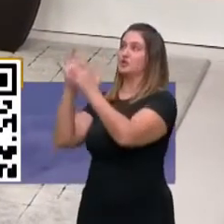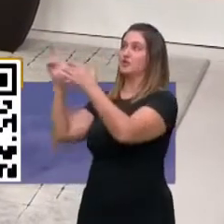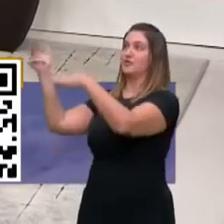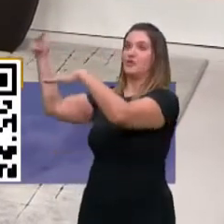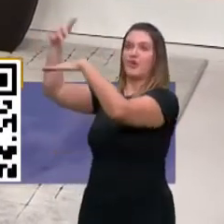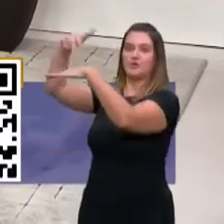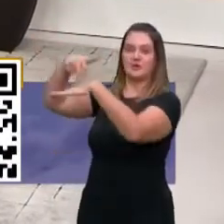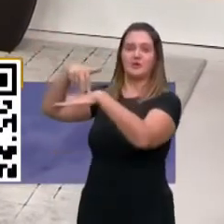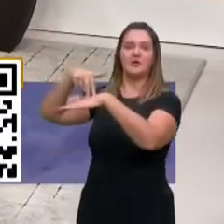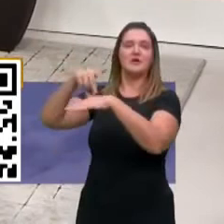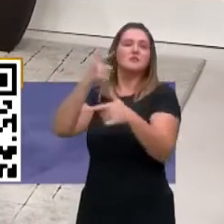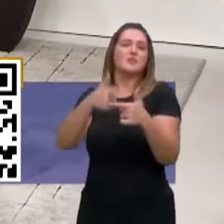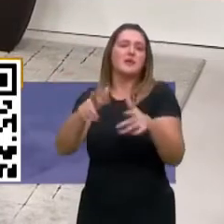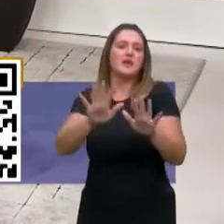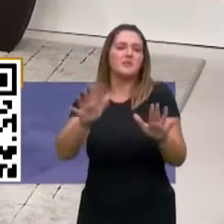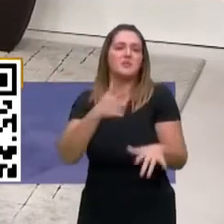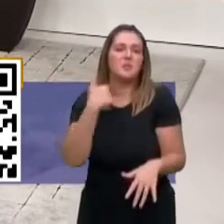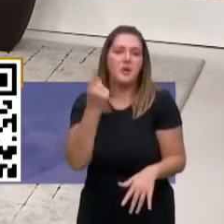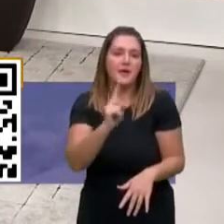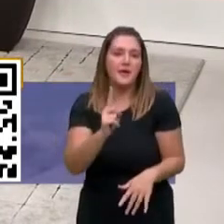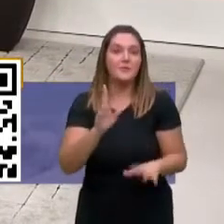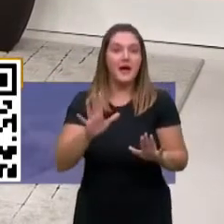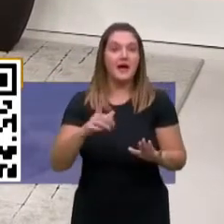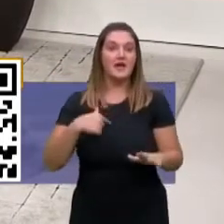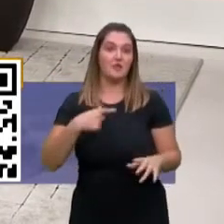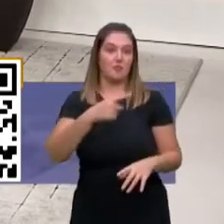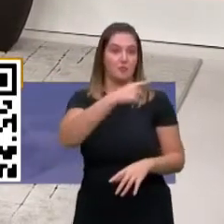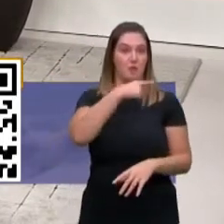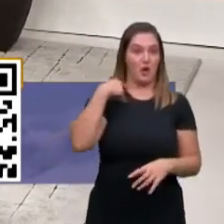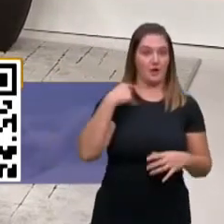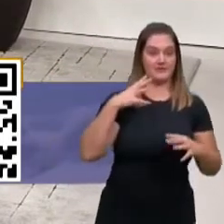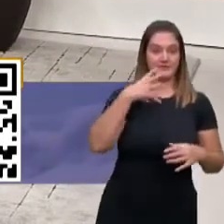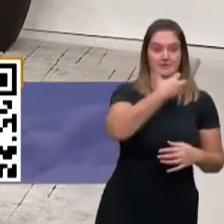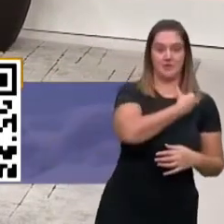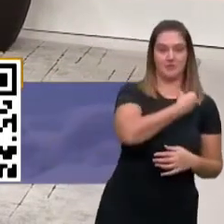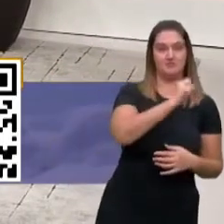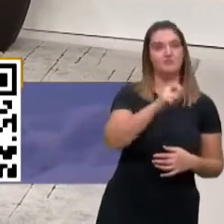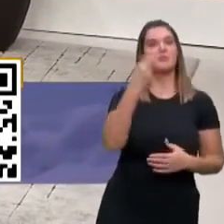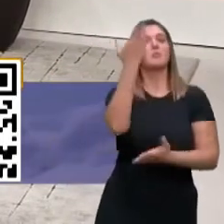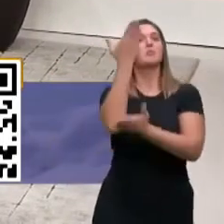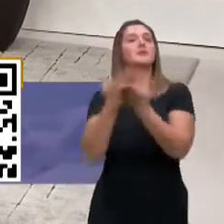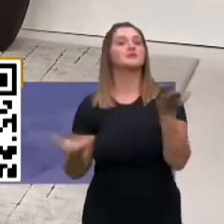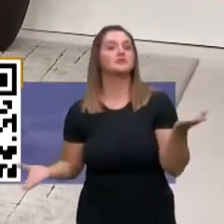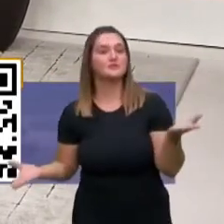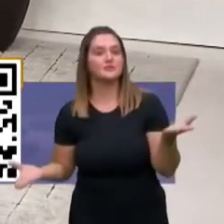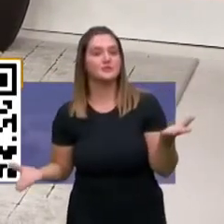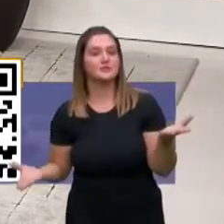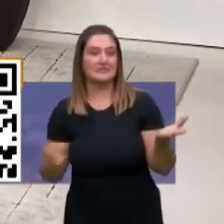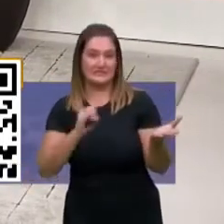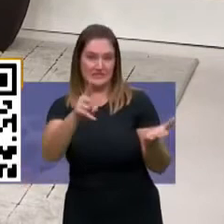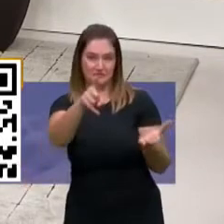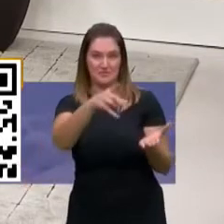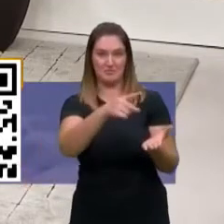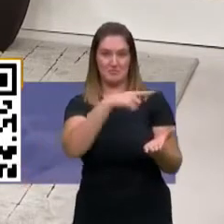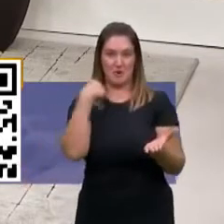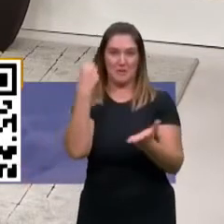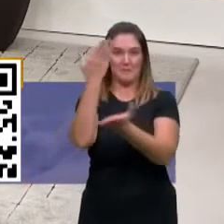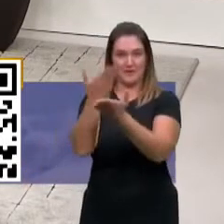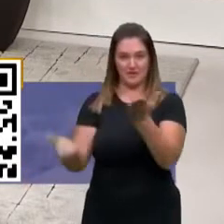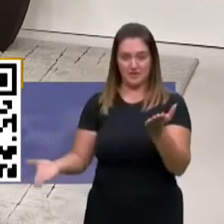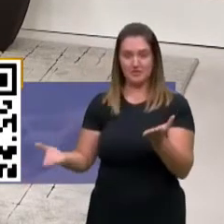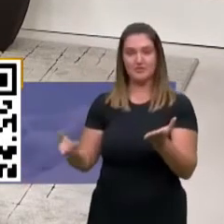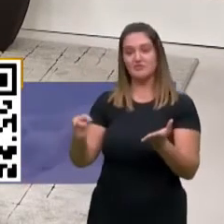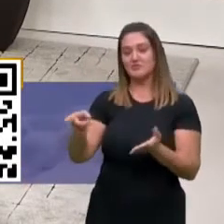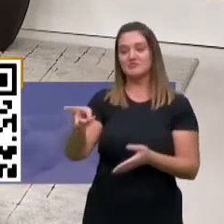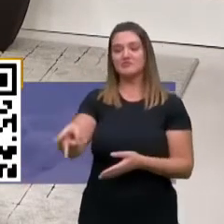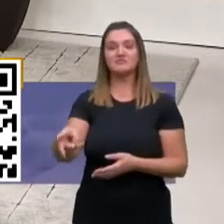O problema não é morrer, o problema é morrer perdido. Porque se você morrer perdido, só vai ressuscitar depois do milênio.